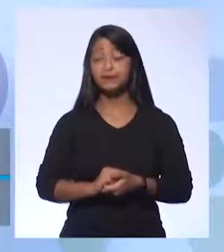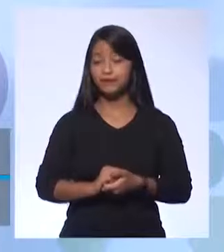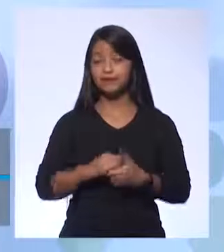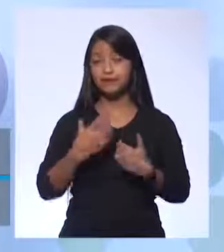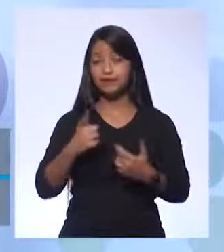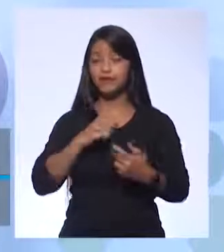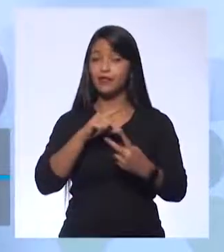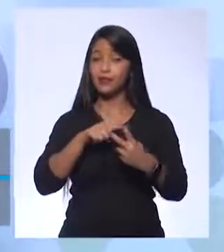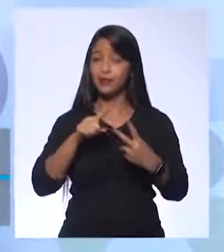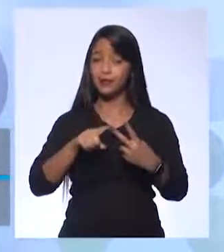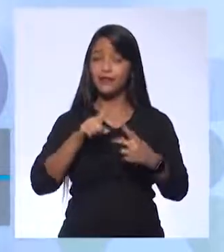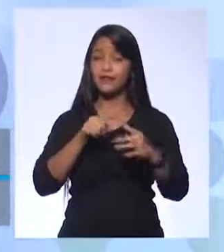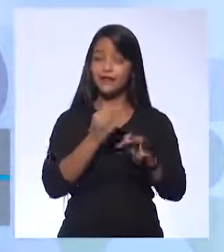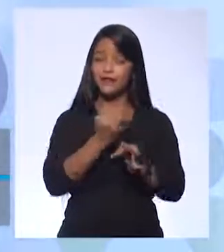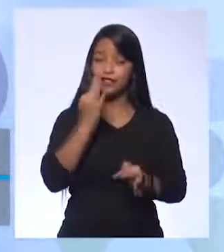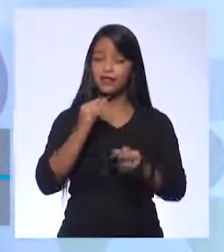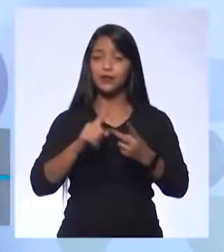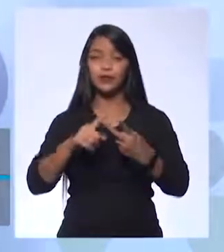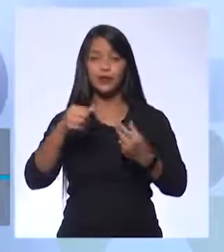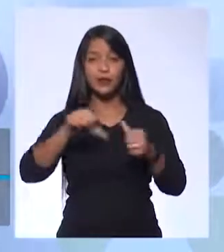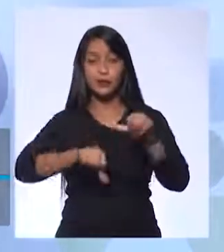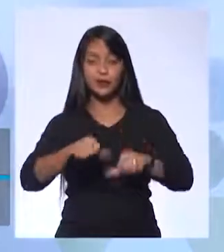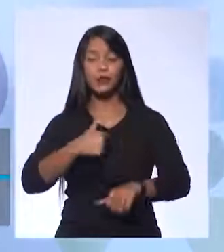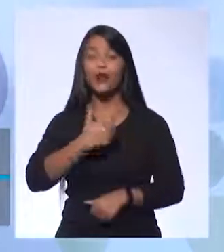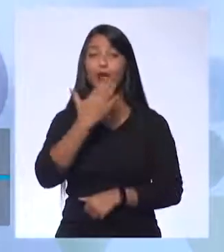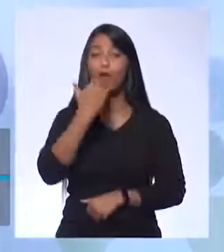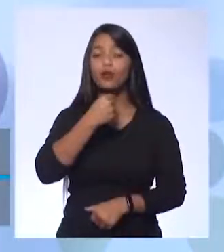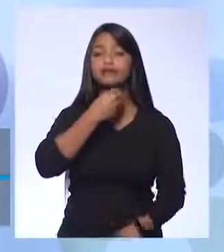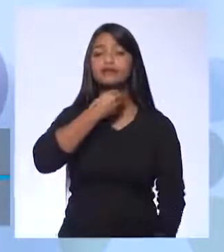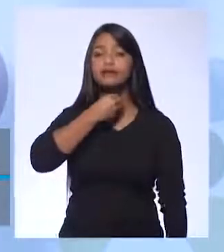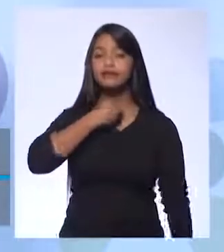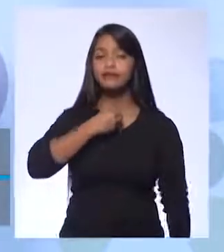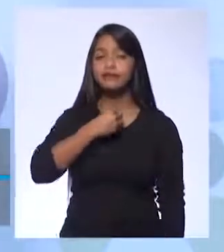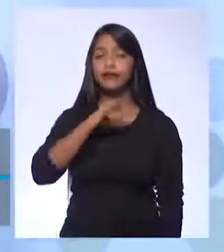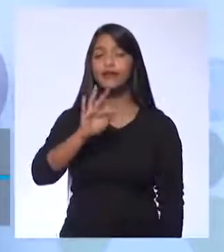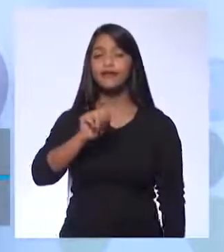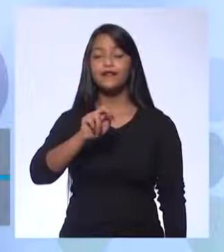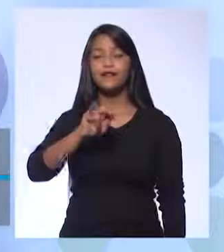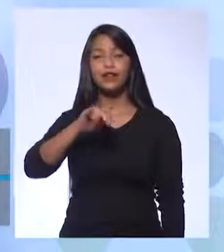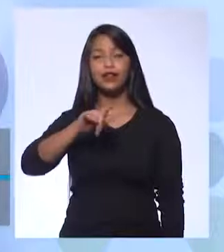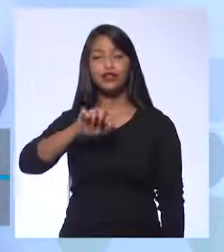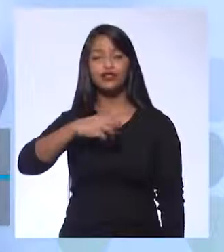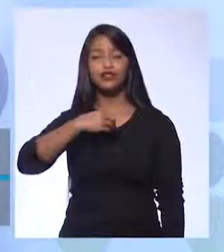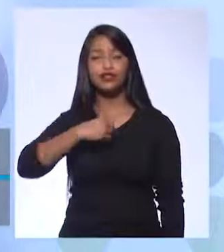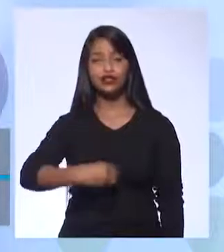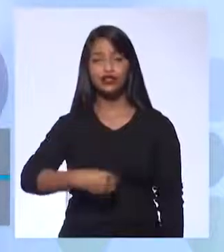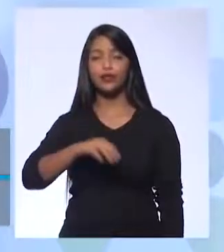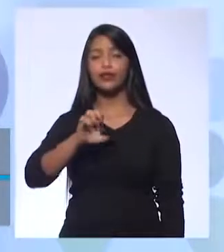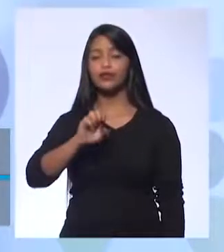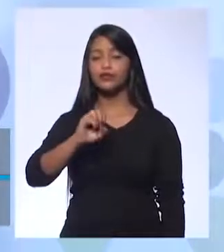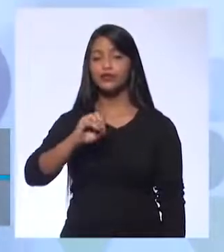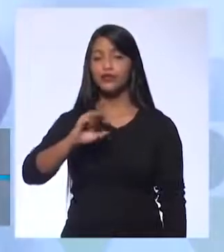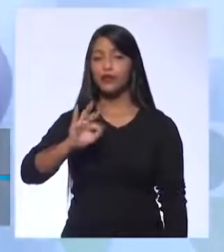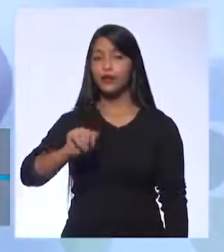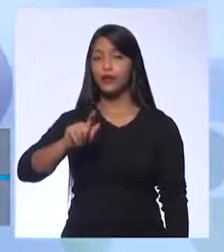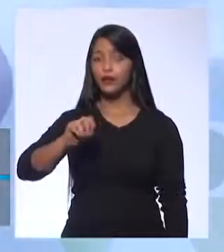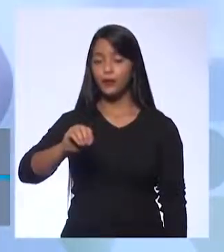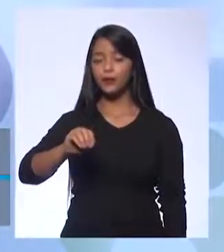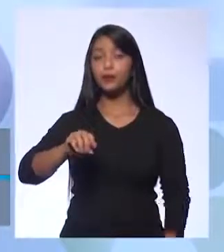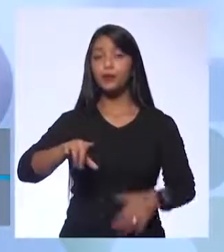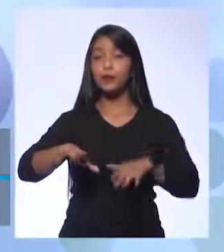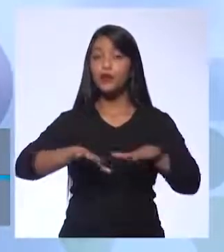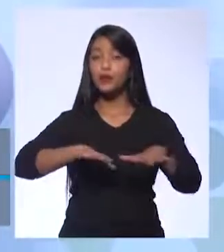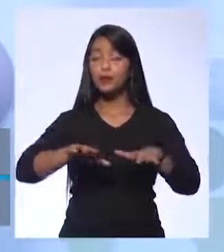processo químico, certo? Então, da boca eu engulo, passa lá pela faringe, desce pelo esôfago, num movimento que o pessoal chama de